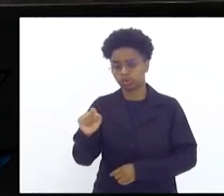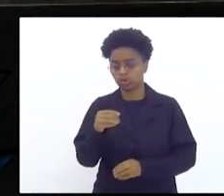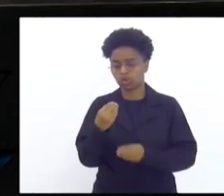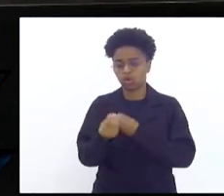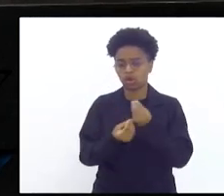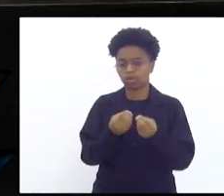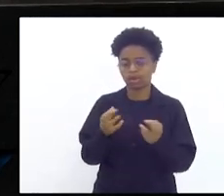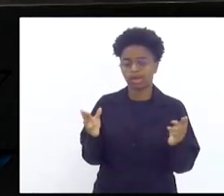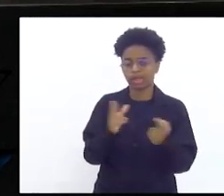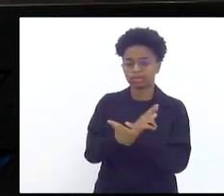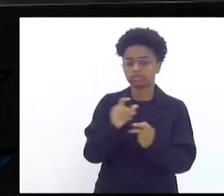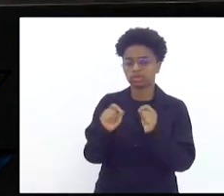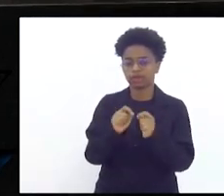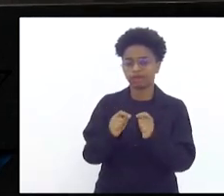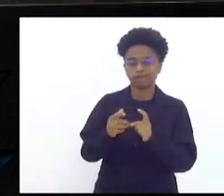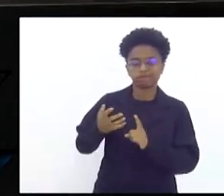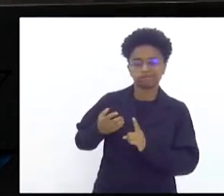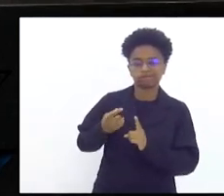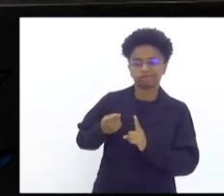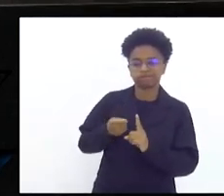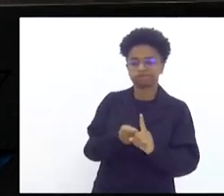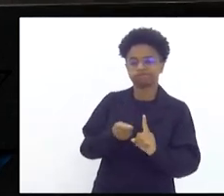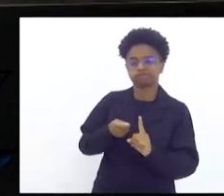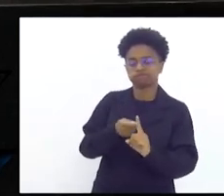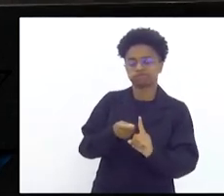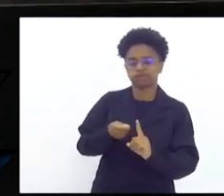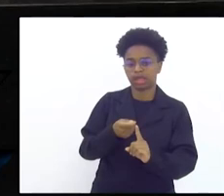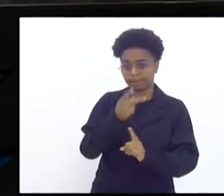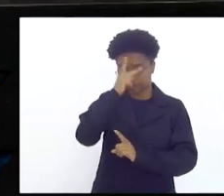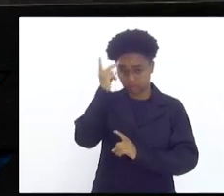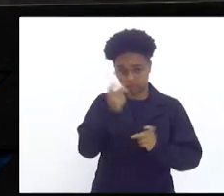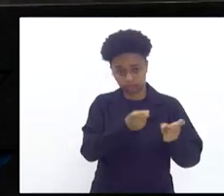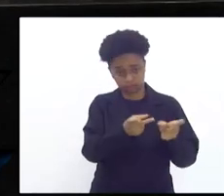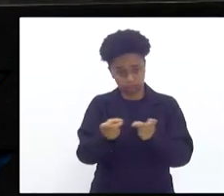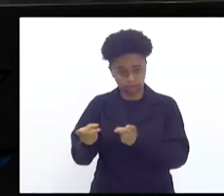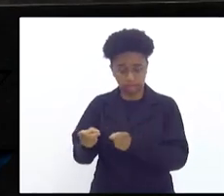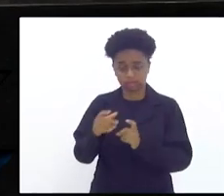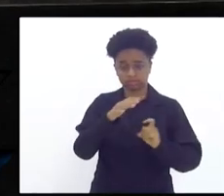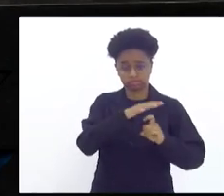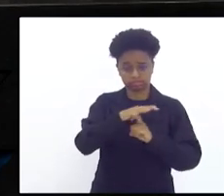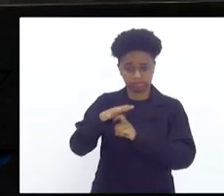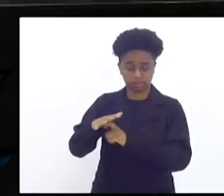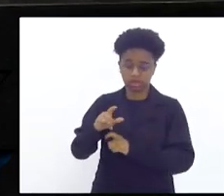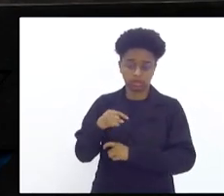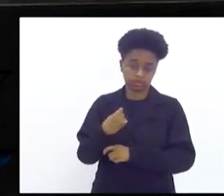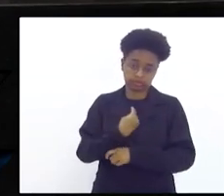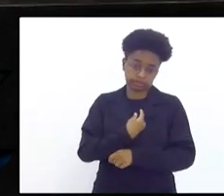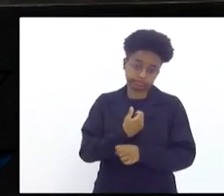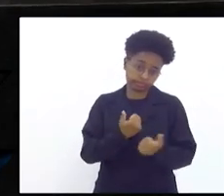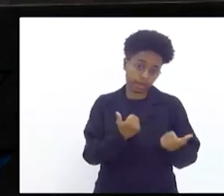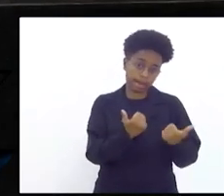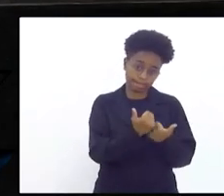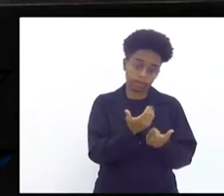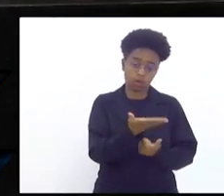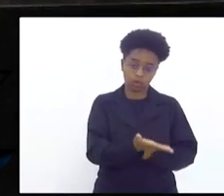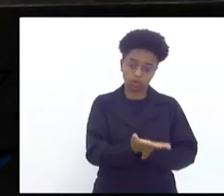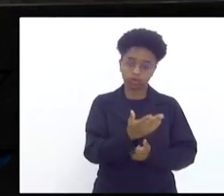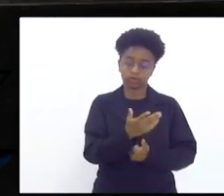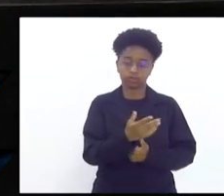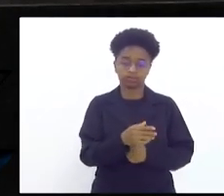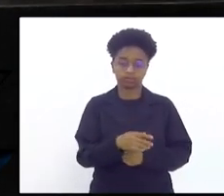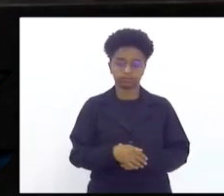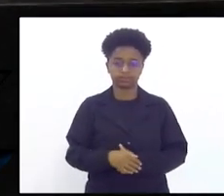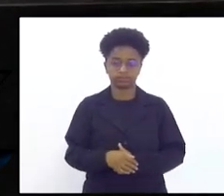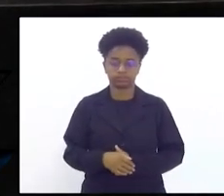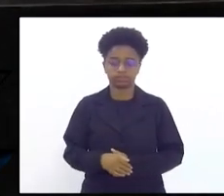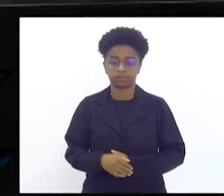a perseguição aos Camelôs aos trabalhadores ambulantes nós do pessoal não poderíamos estar em outros em outro lado a não ser o lado da oposição